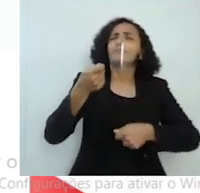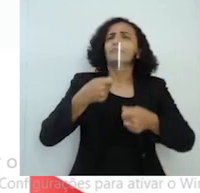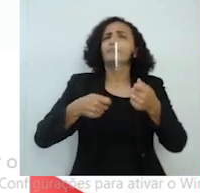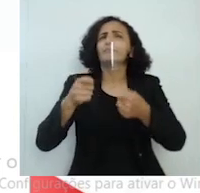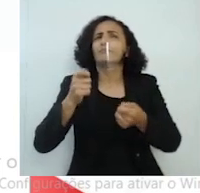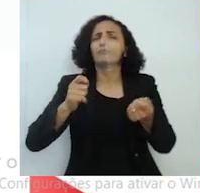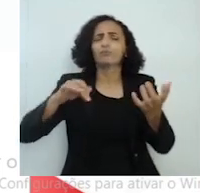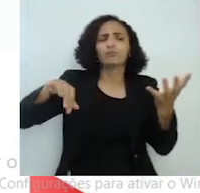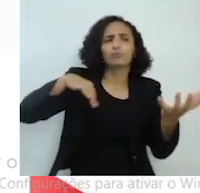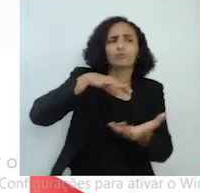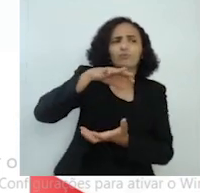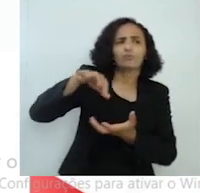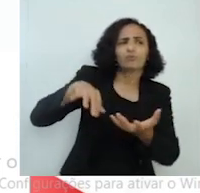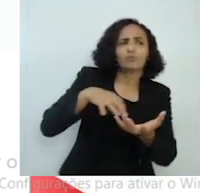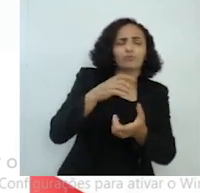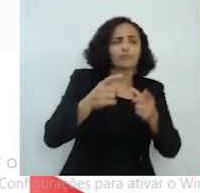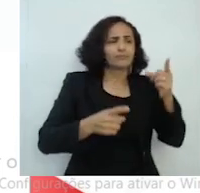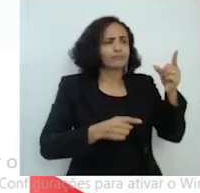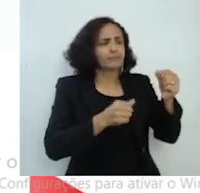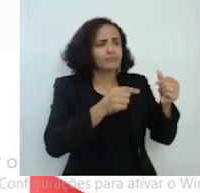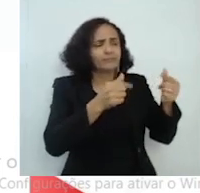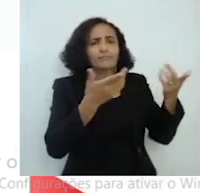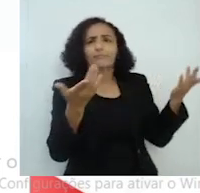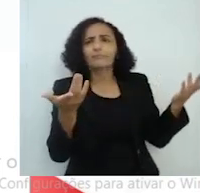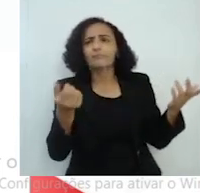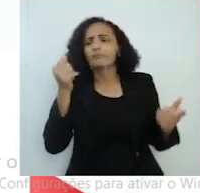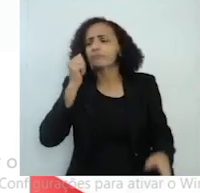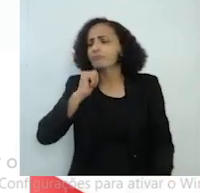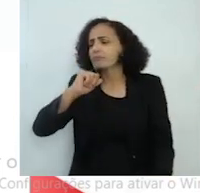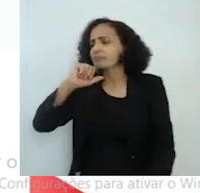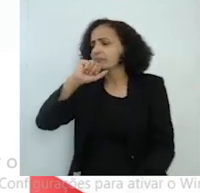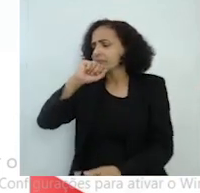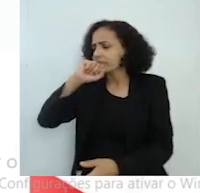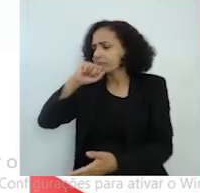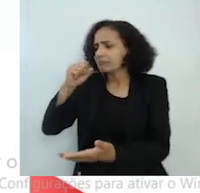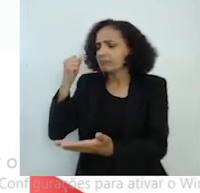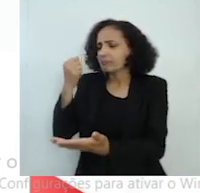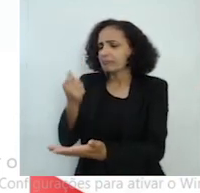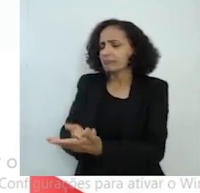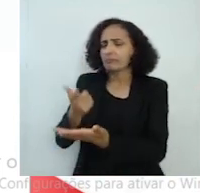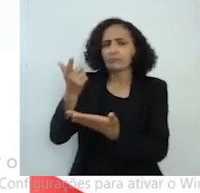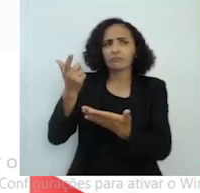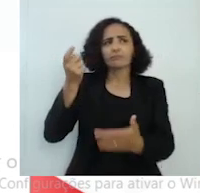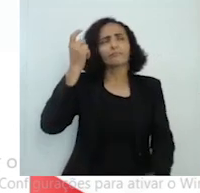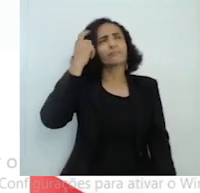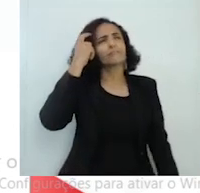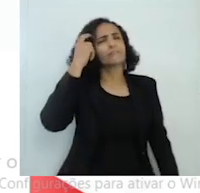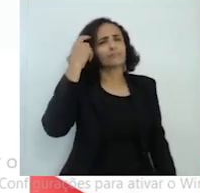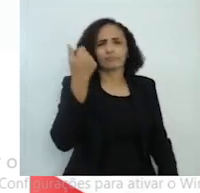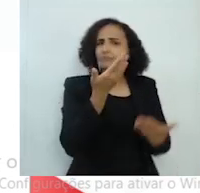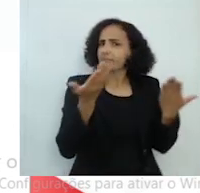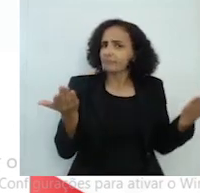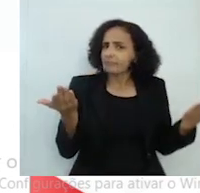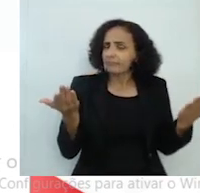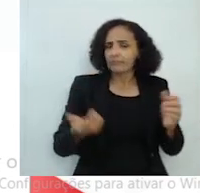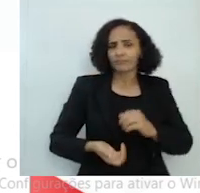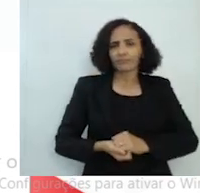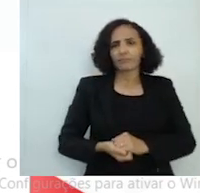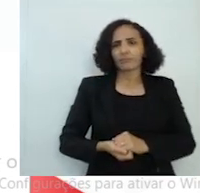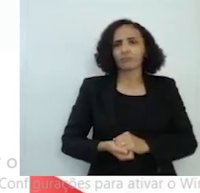botar capital. Se é para minha mãe comprar o caderno, eu acho que vai ser o capitalismo comercial. Então,